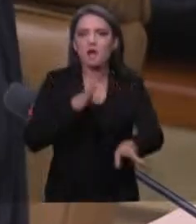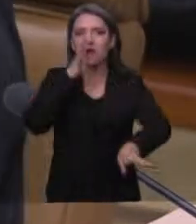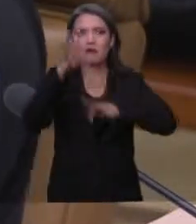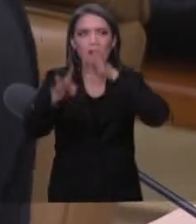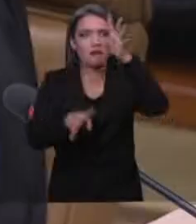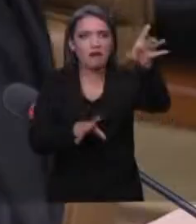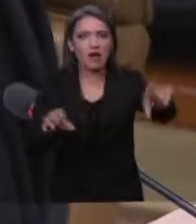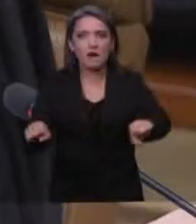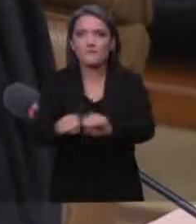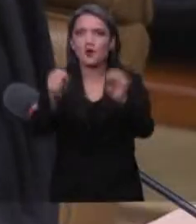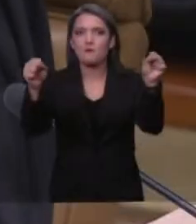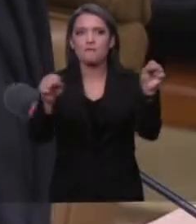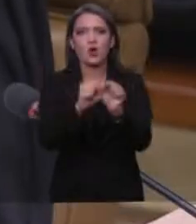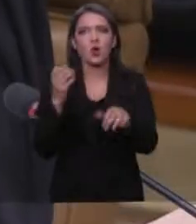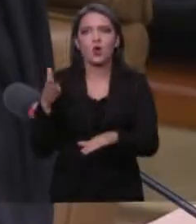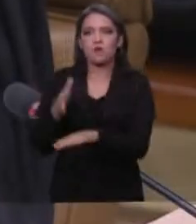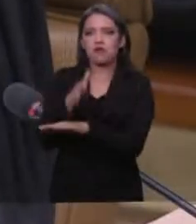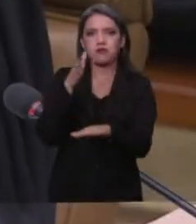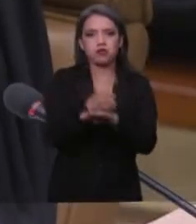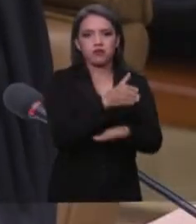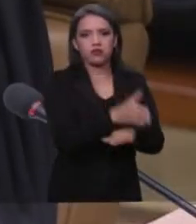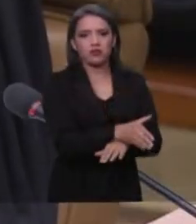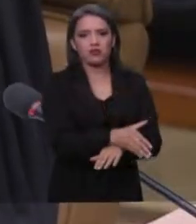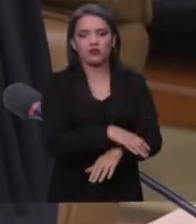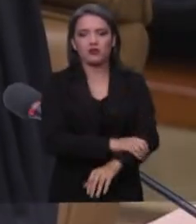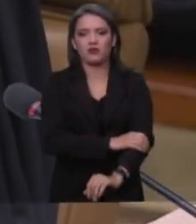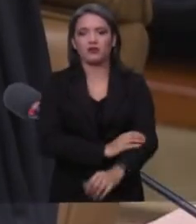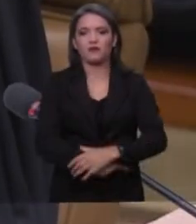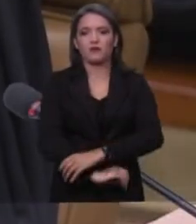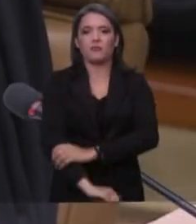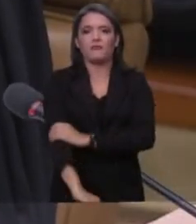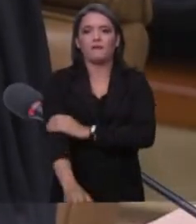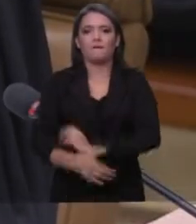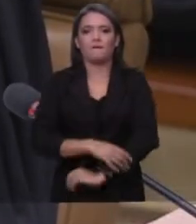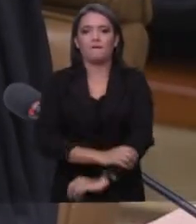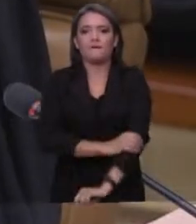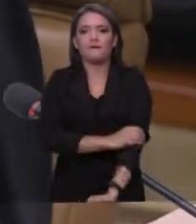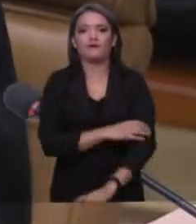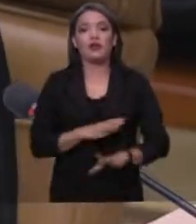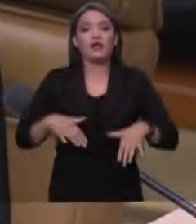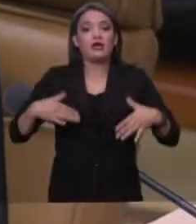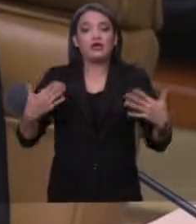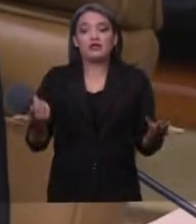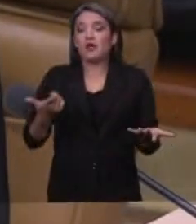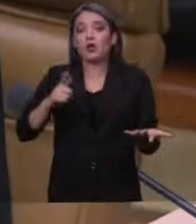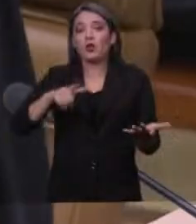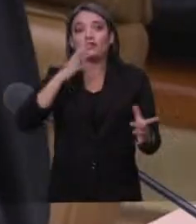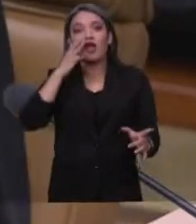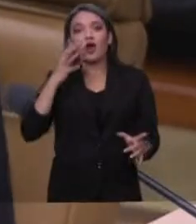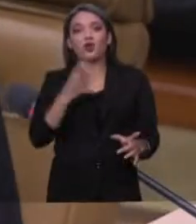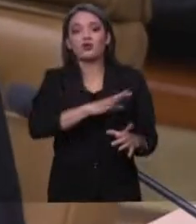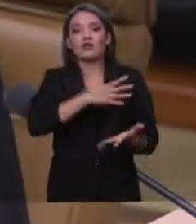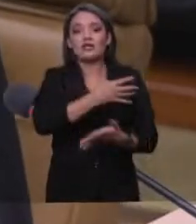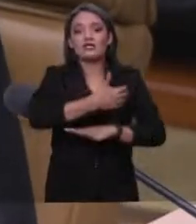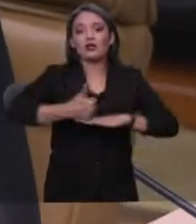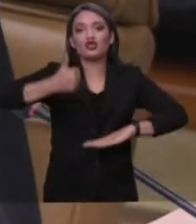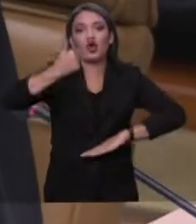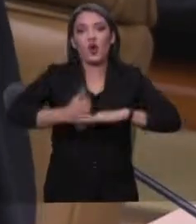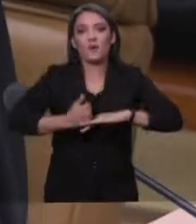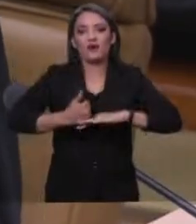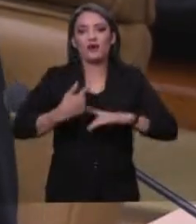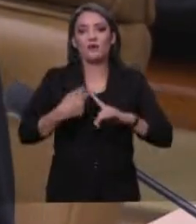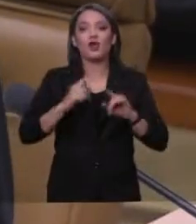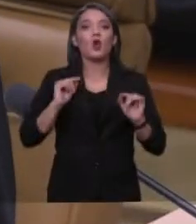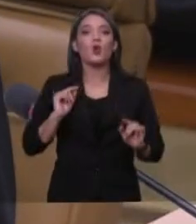atacarem violentamente, invadirem, nós não teríamos acusação de golpe de Estado, porque elas não estavam